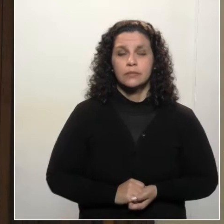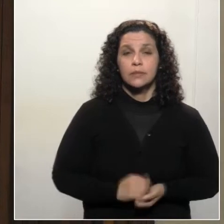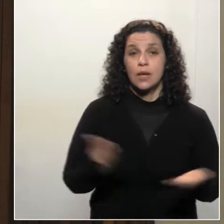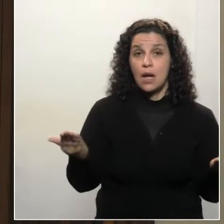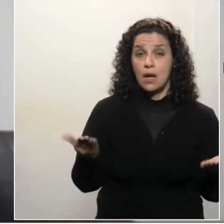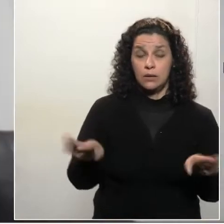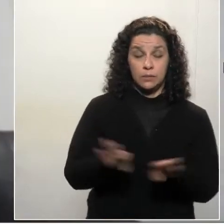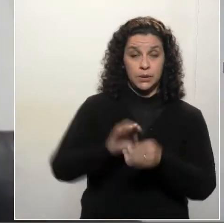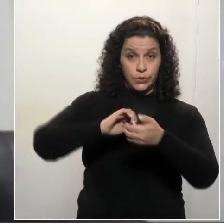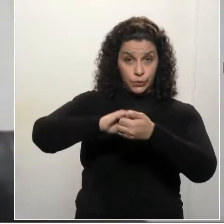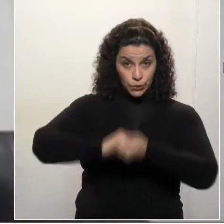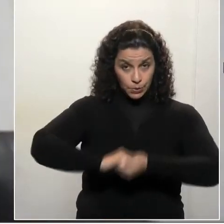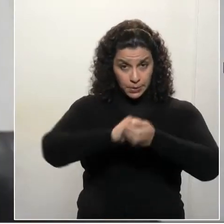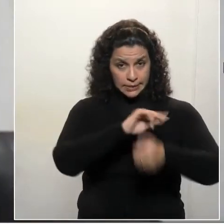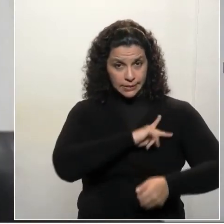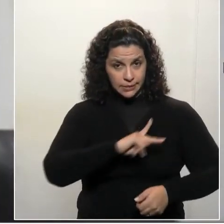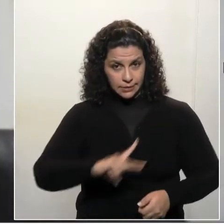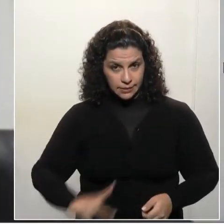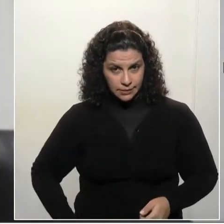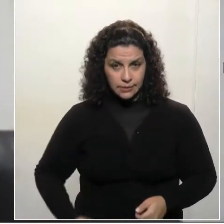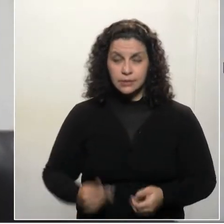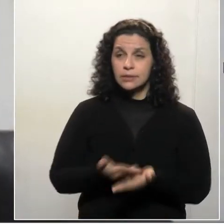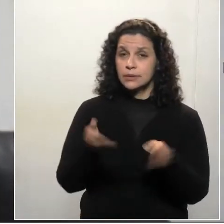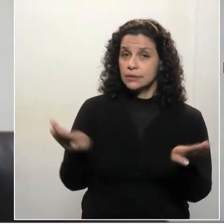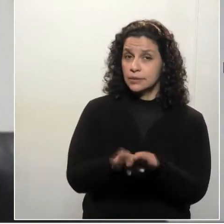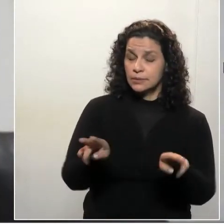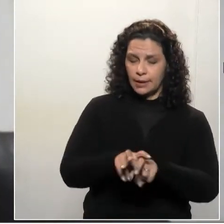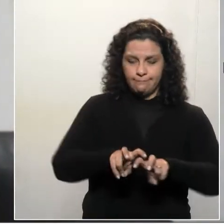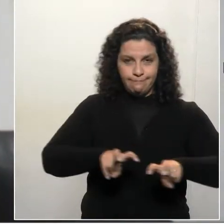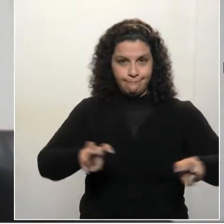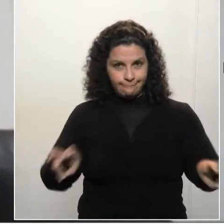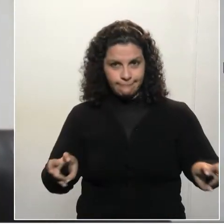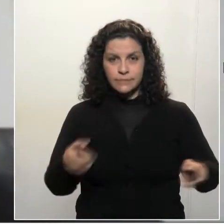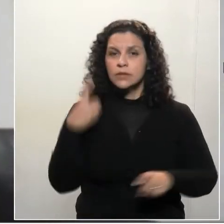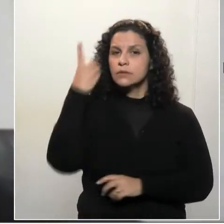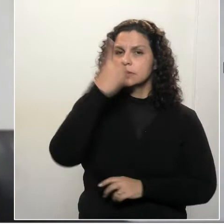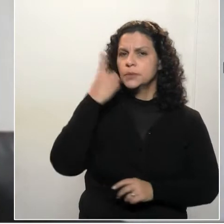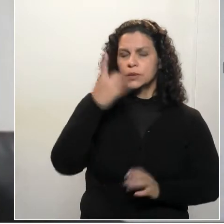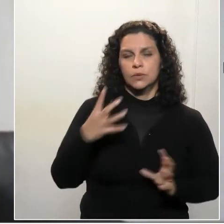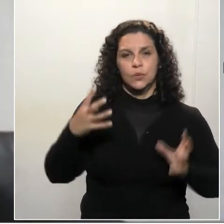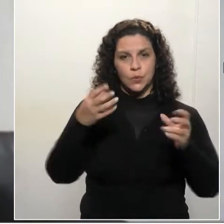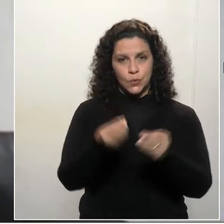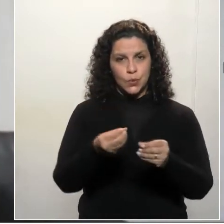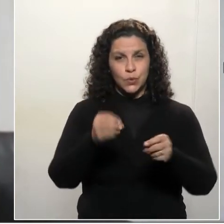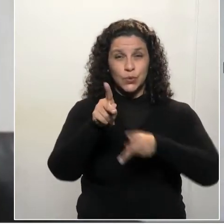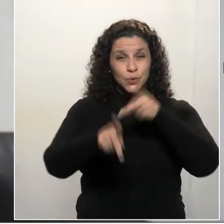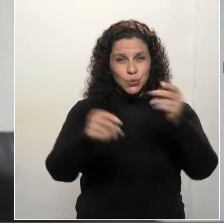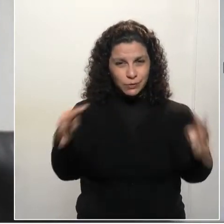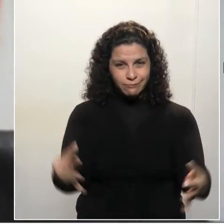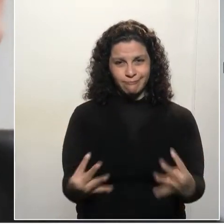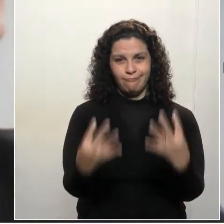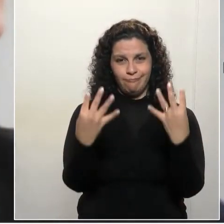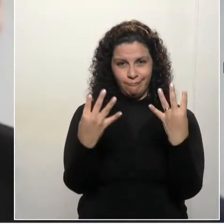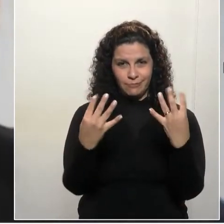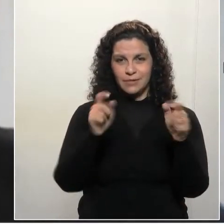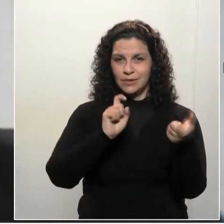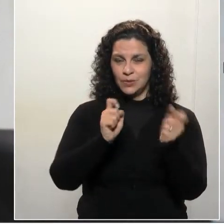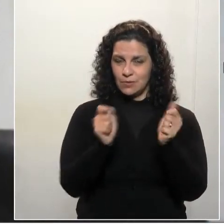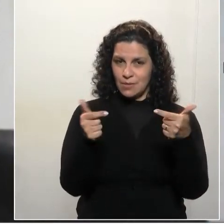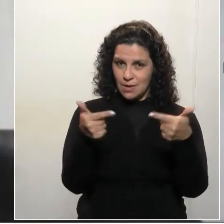Quero cumprimentar a Vossa Excelência, os demais membros da mesa, deputados e deputadas, população que acompanha a sessão.